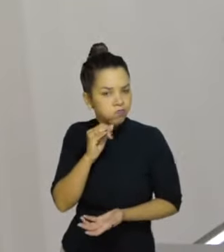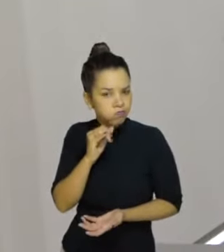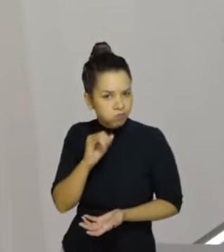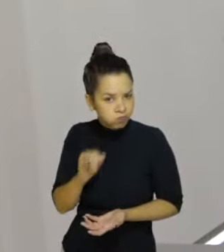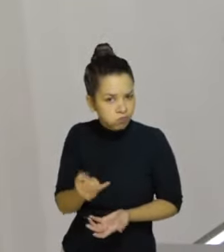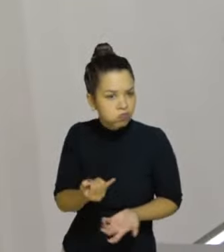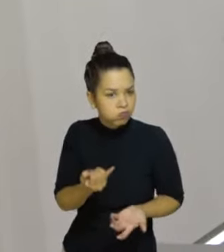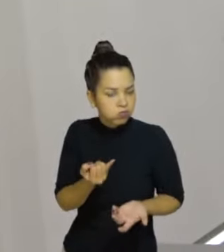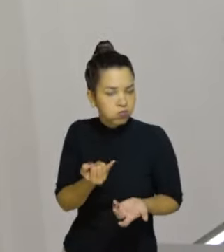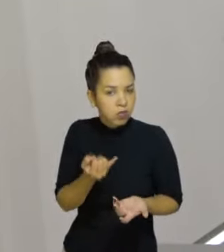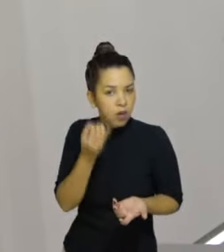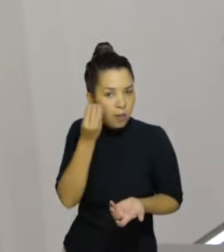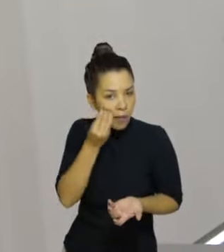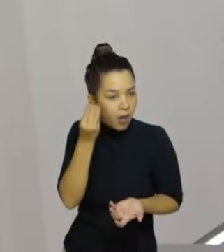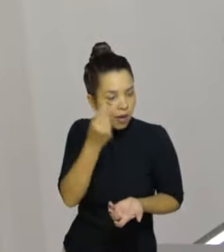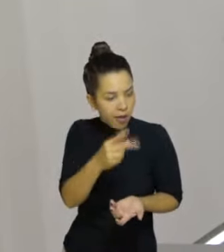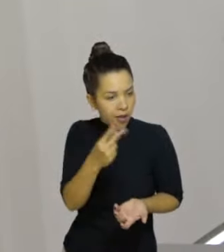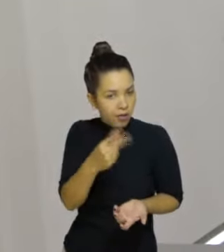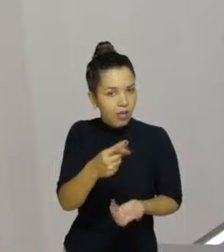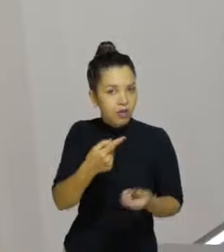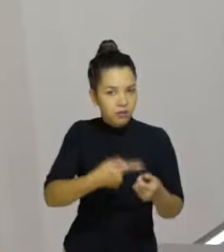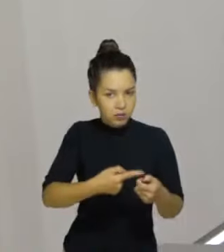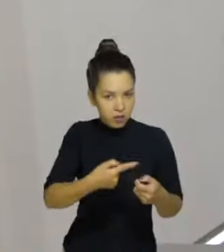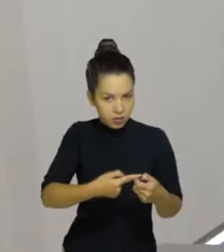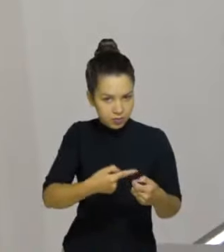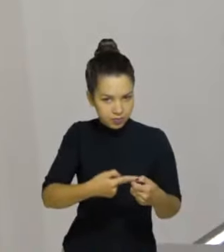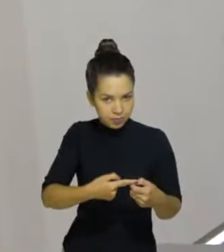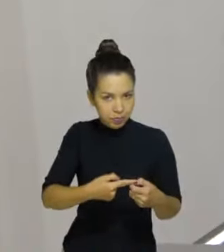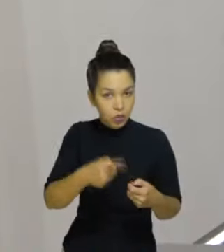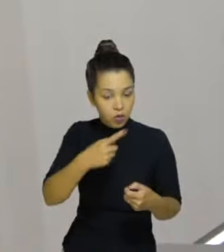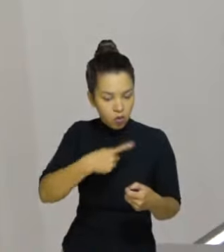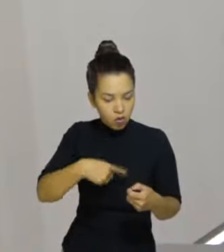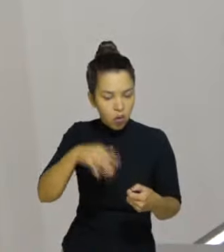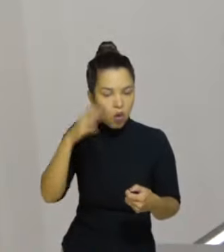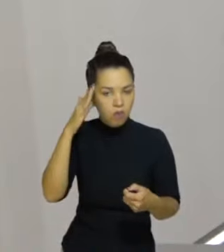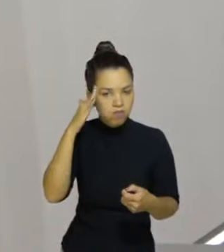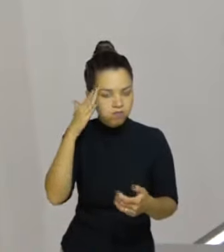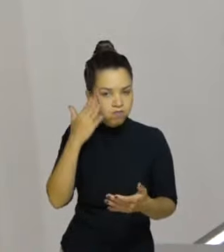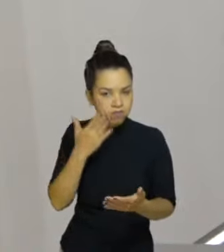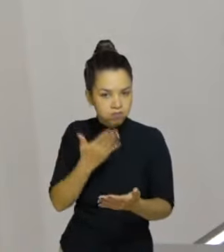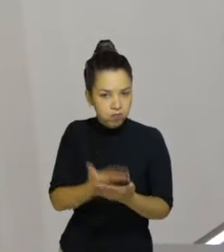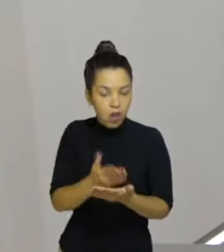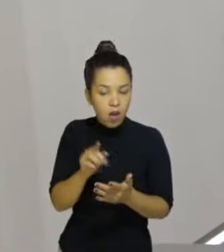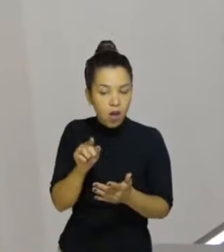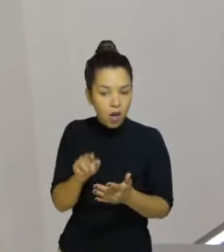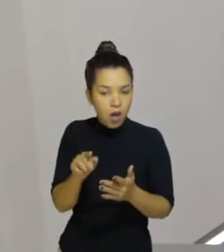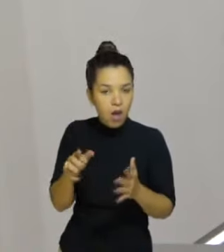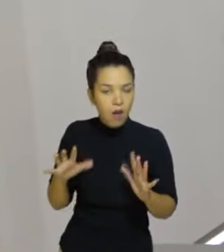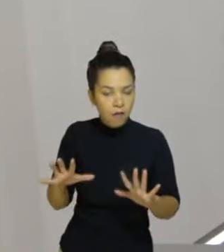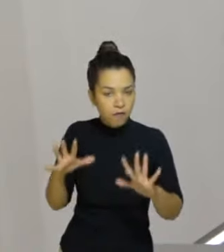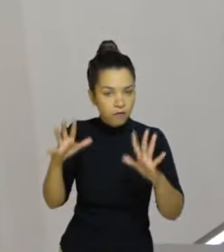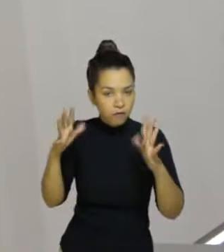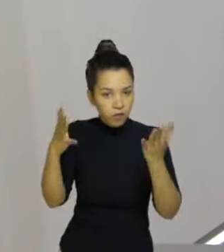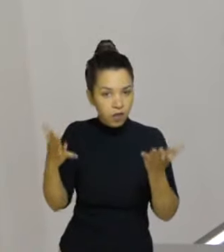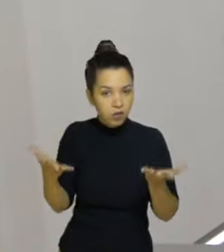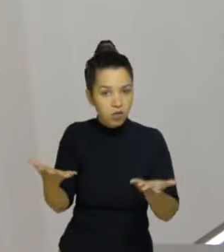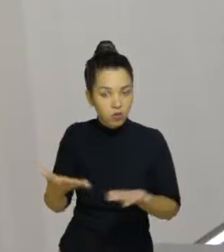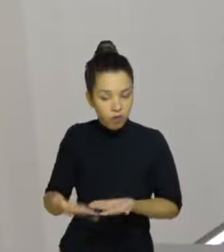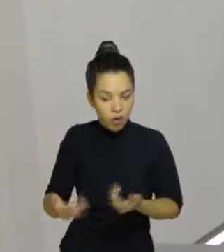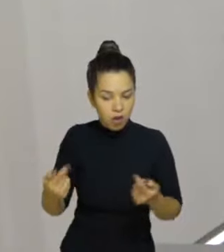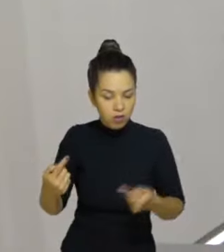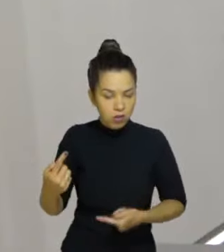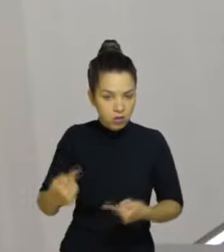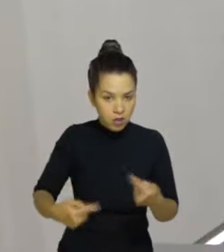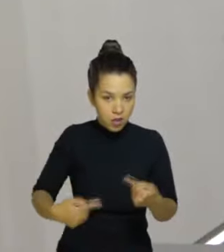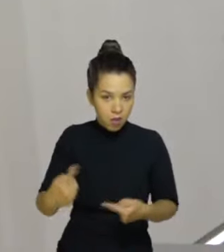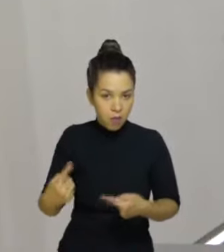em Sobral. Acreditamos que este evento irá contribuir para o debate sobre os desafios e soluções